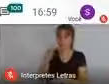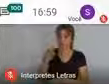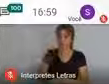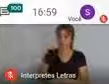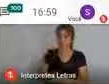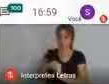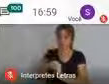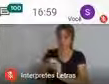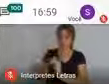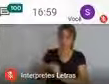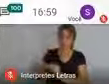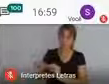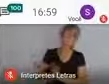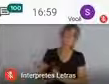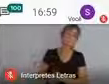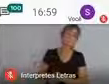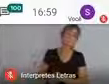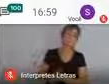japonesa.